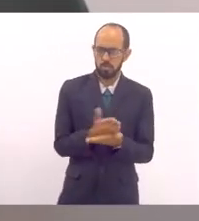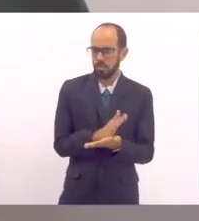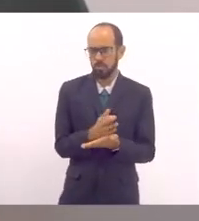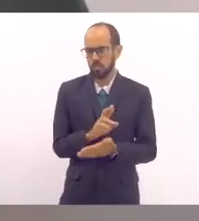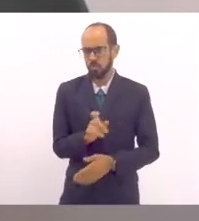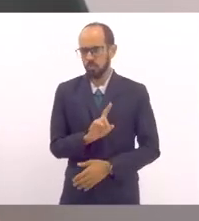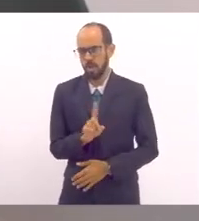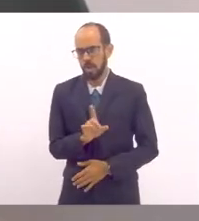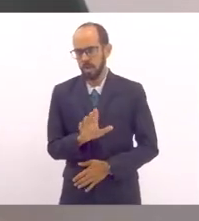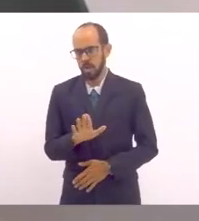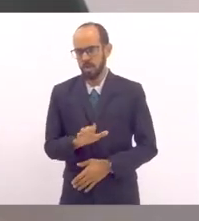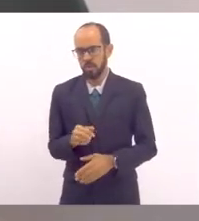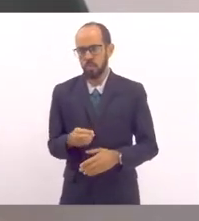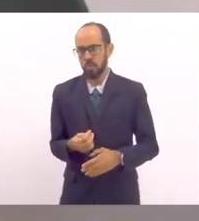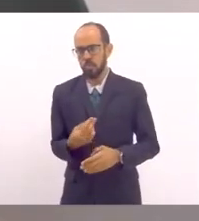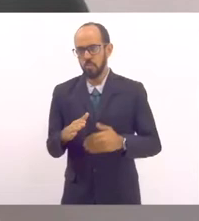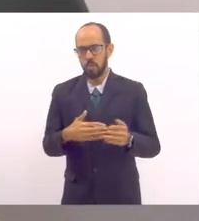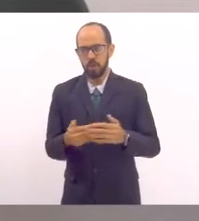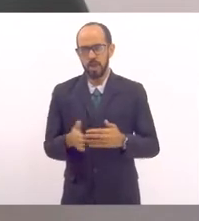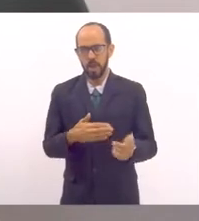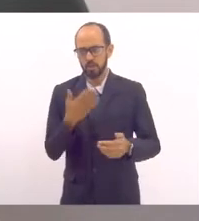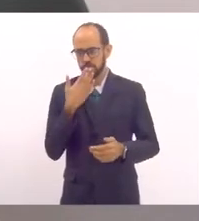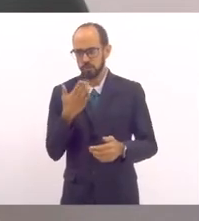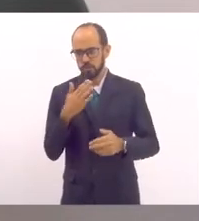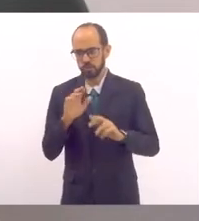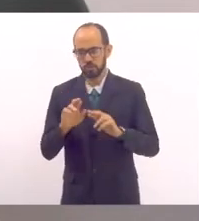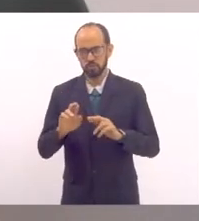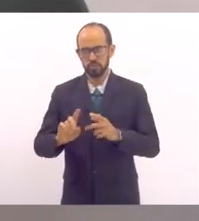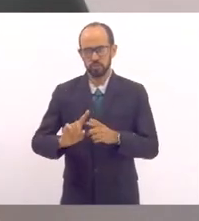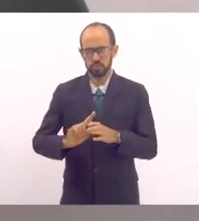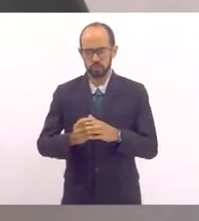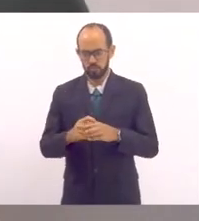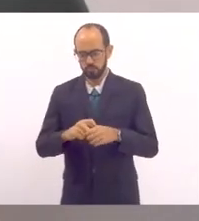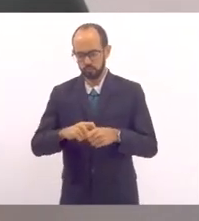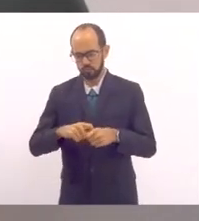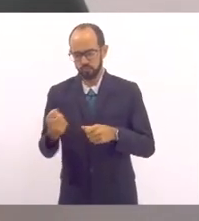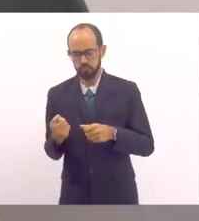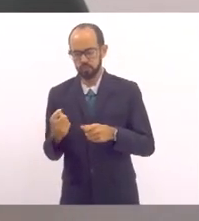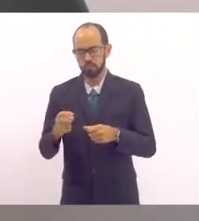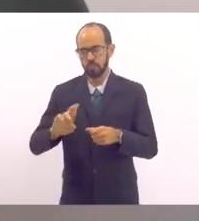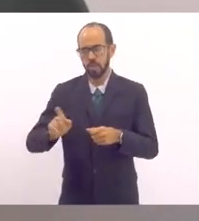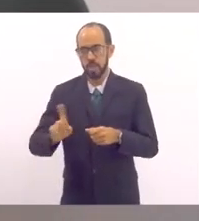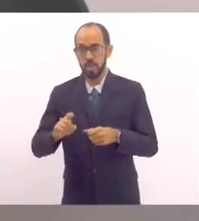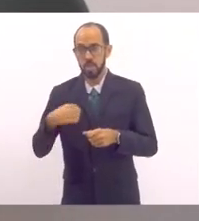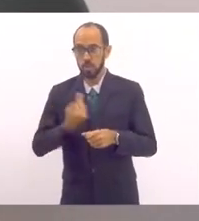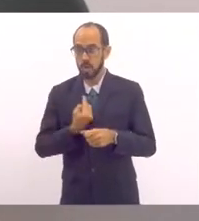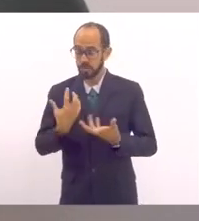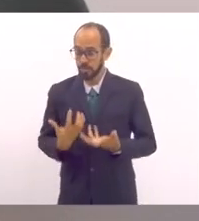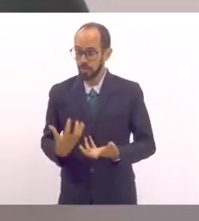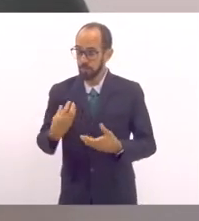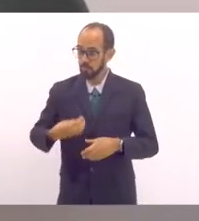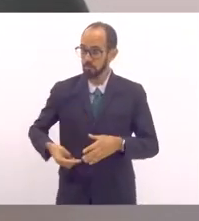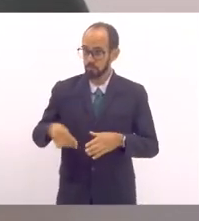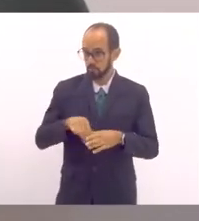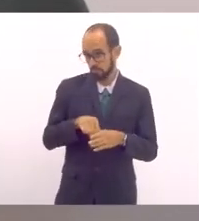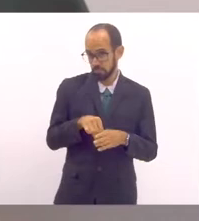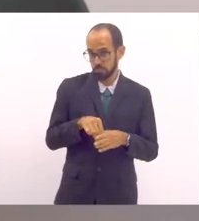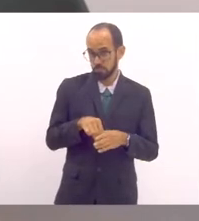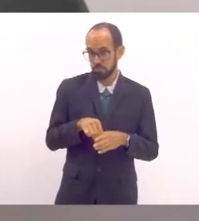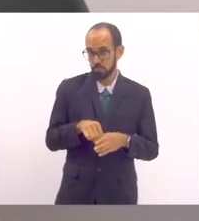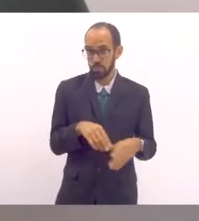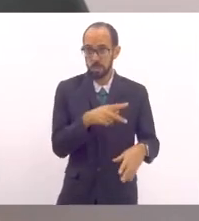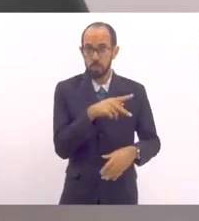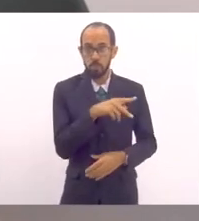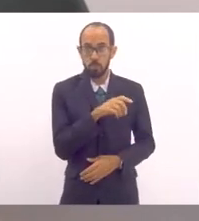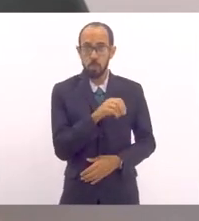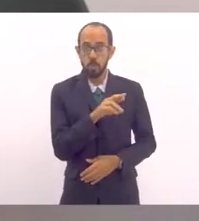de diferenciação. Simplesmente, a gente quer fazer parte. Então, ali onde está o verbo poderão, tem que estar escrito